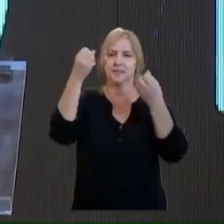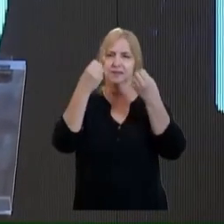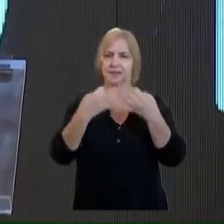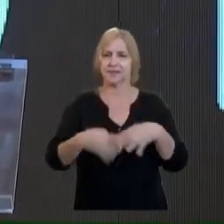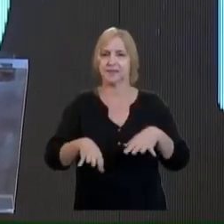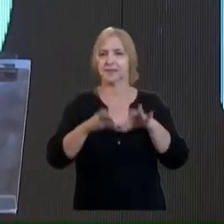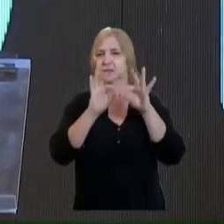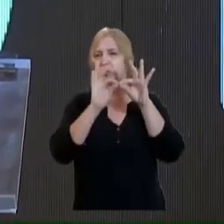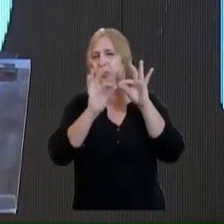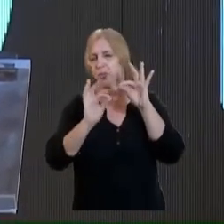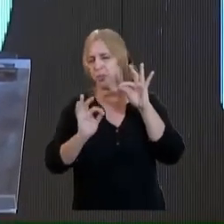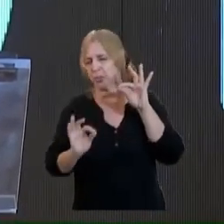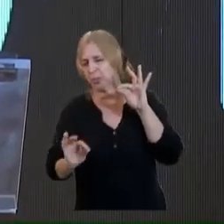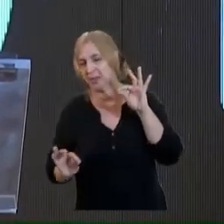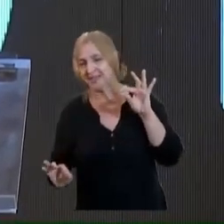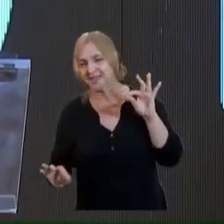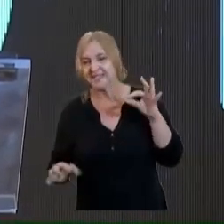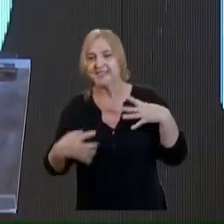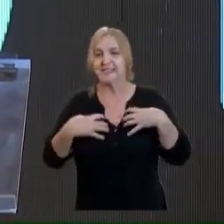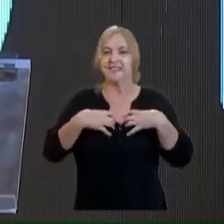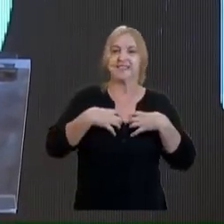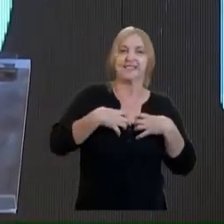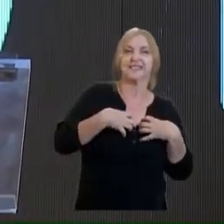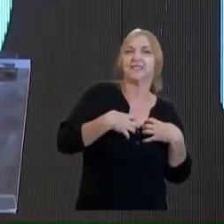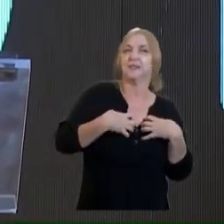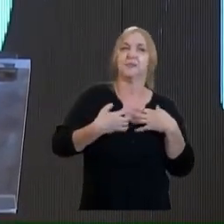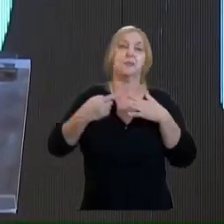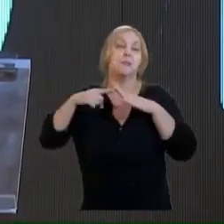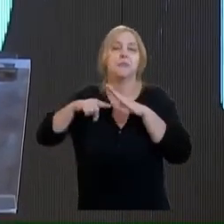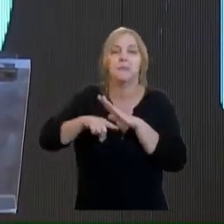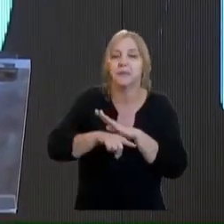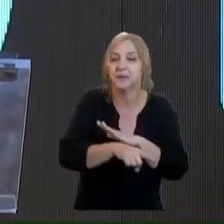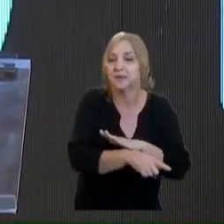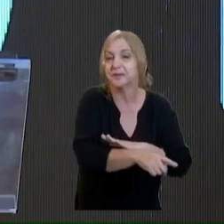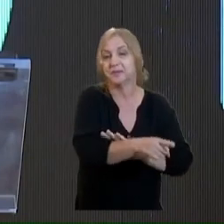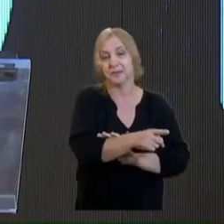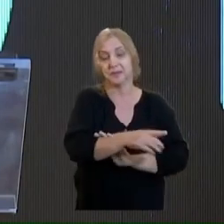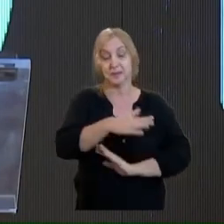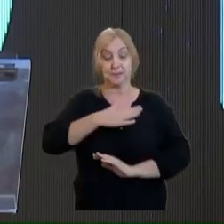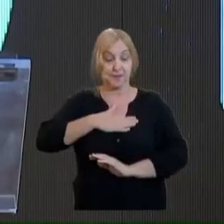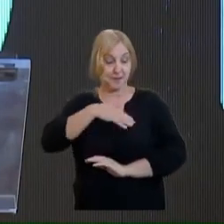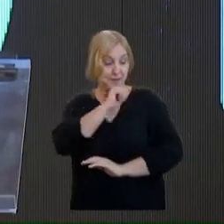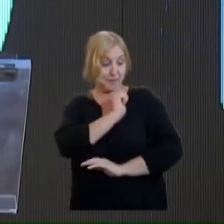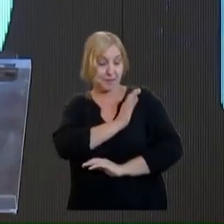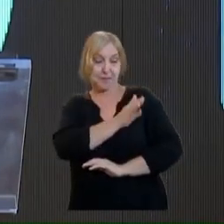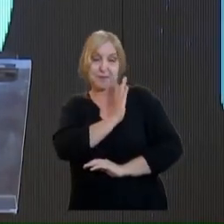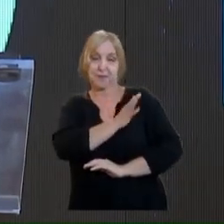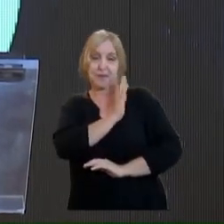tão grandes, de uma forma tão intensa, que o meu